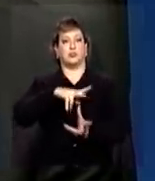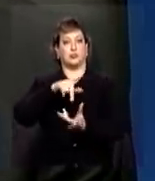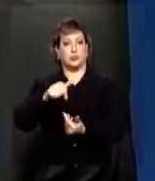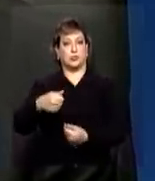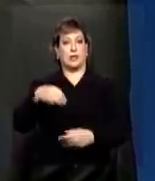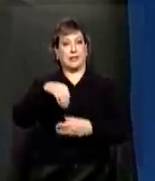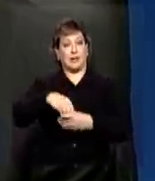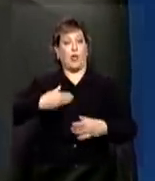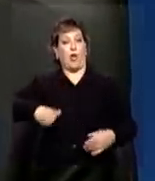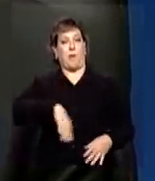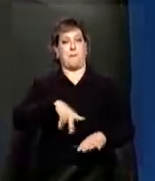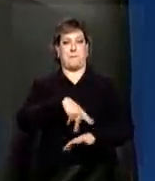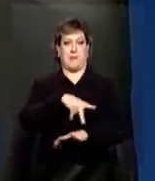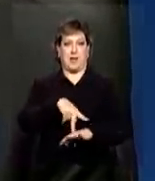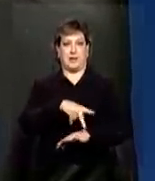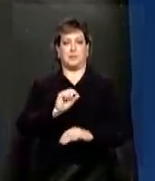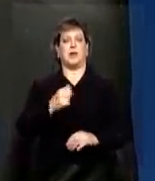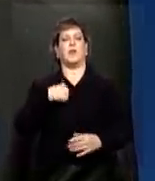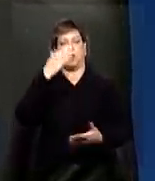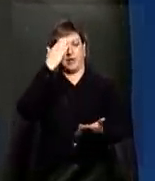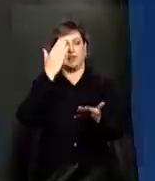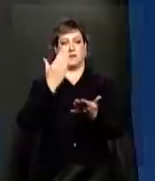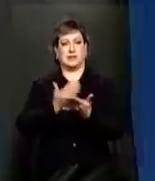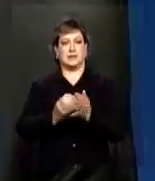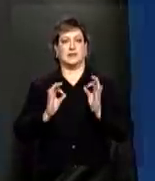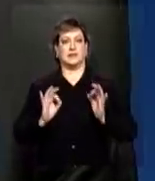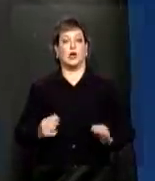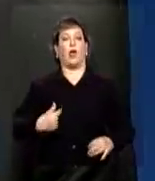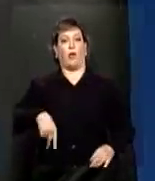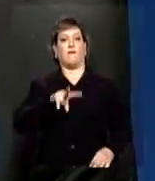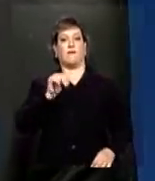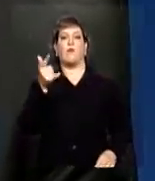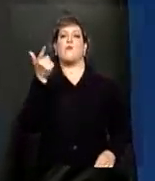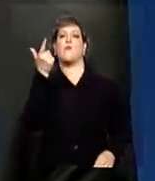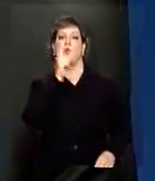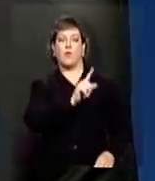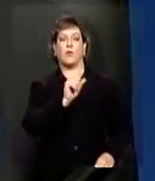eu não tenho a menor dúvida que nós vamos, mais do que nunca,